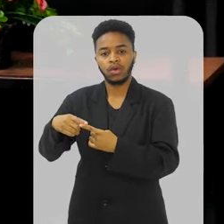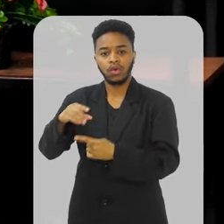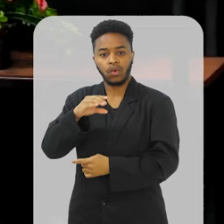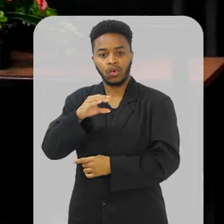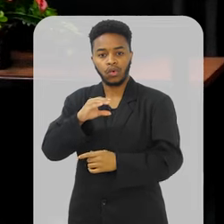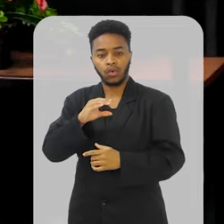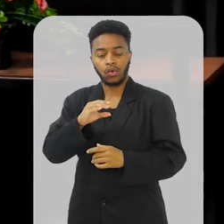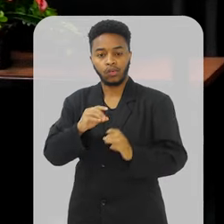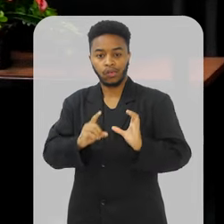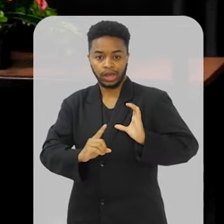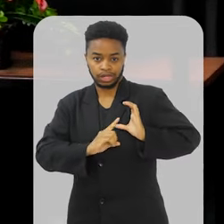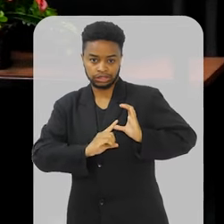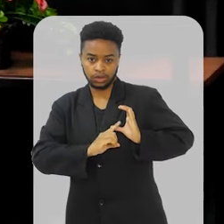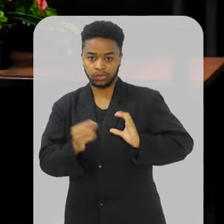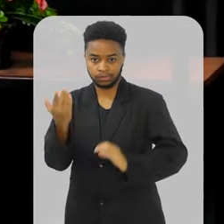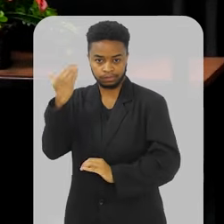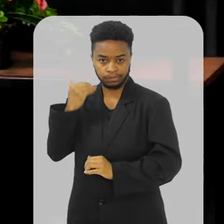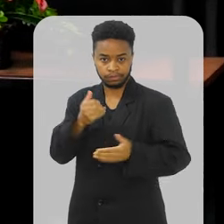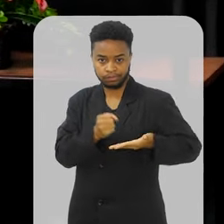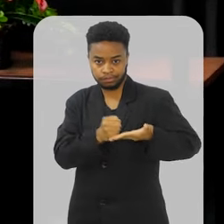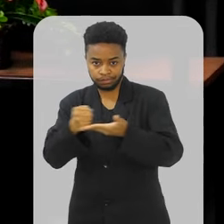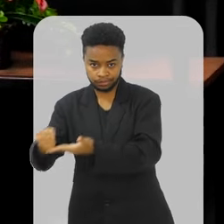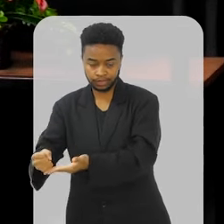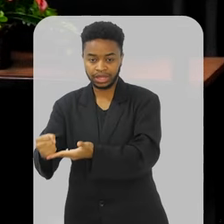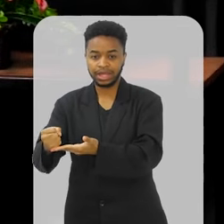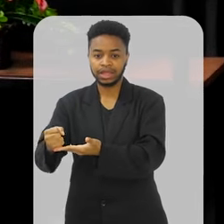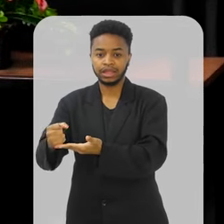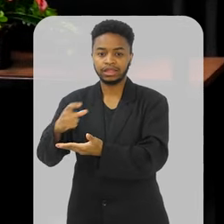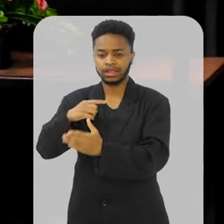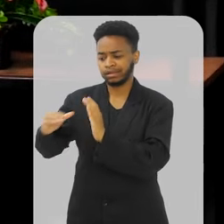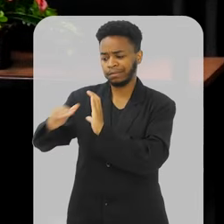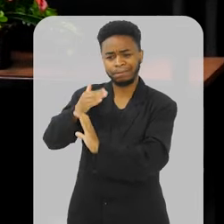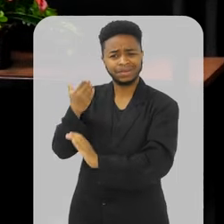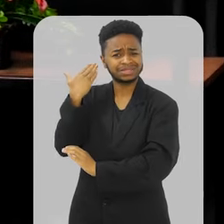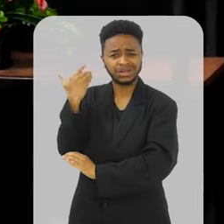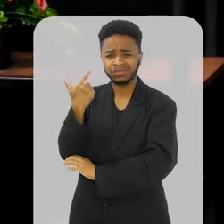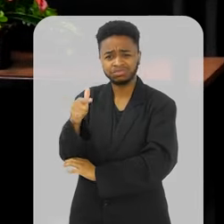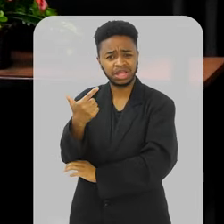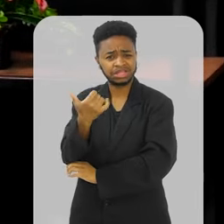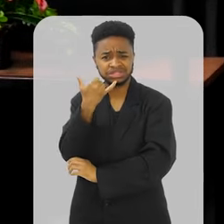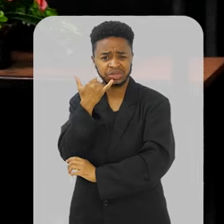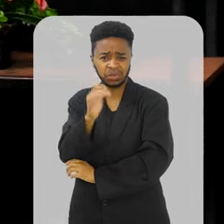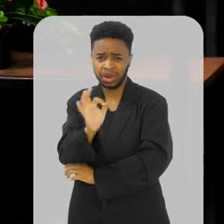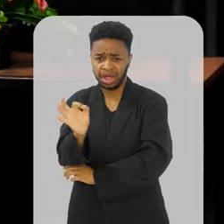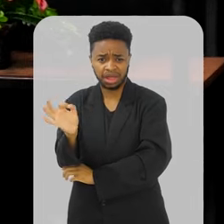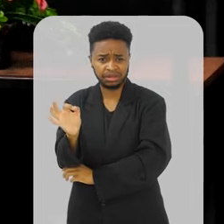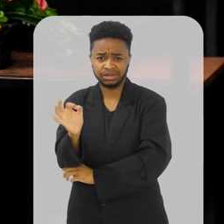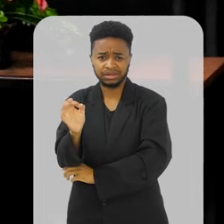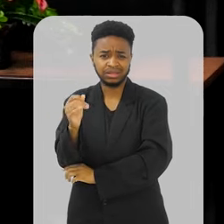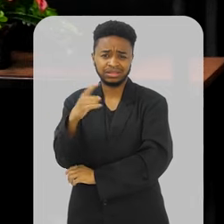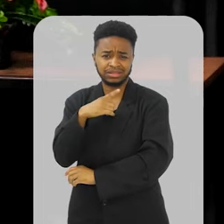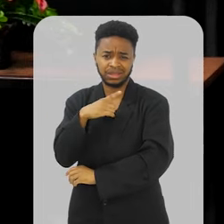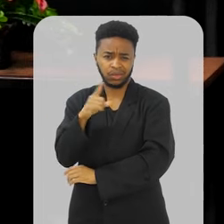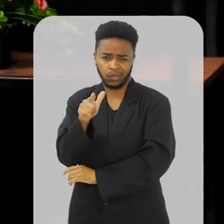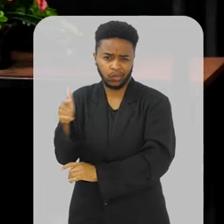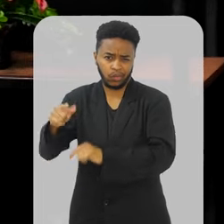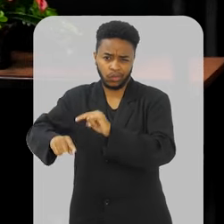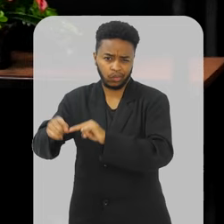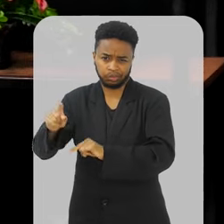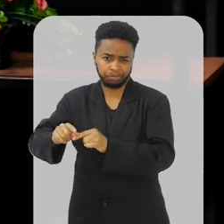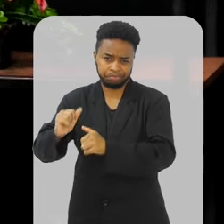lá Cardeal Eugênio Salles recebo um comunicado não existia nem celular era era né aquele teletra